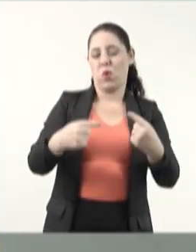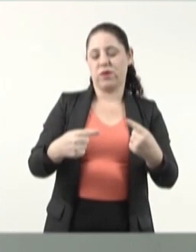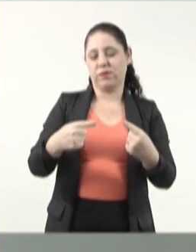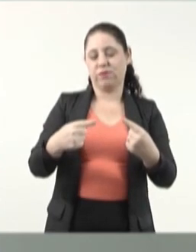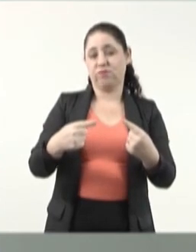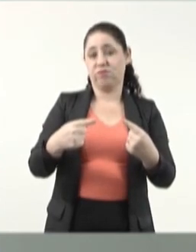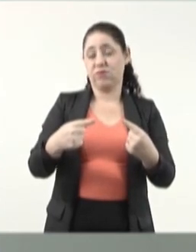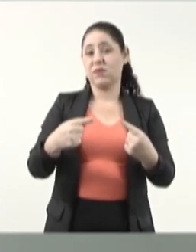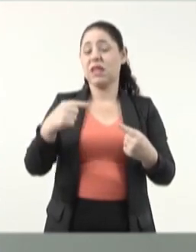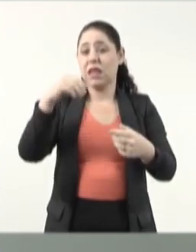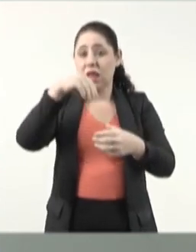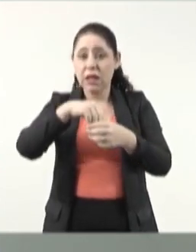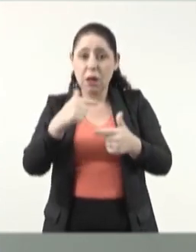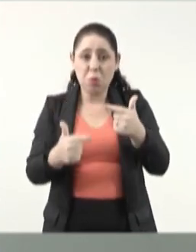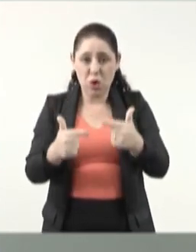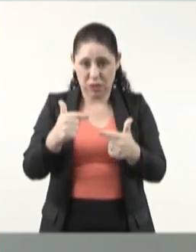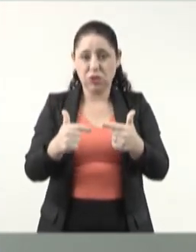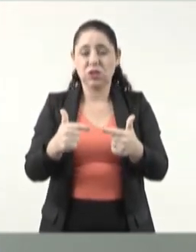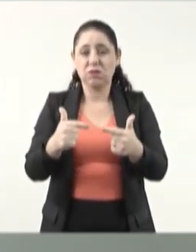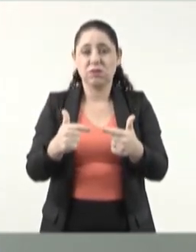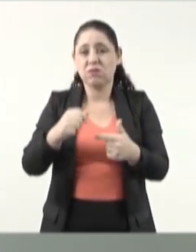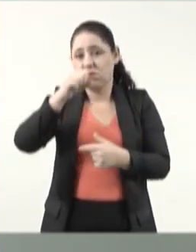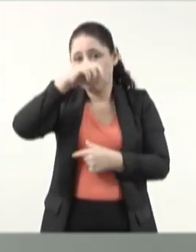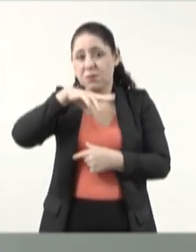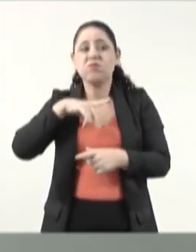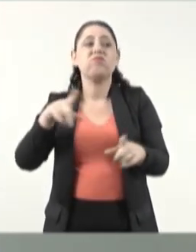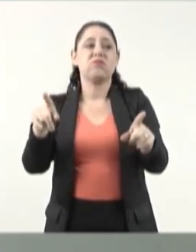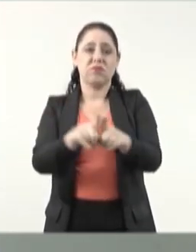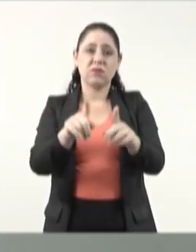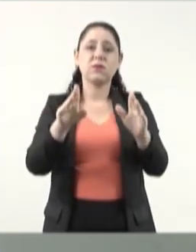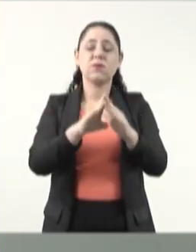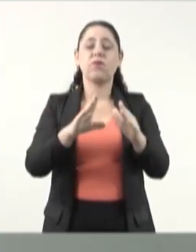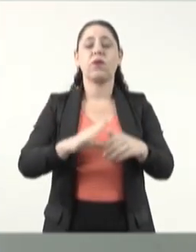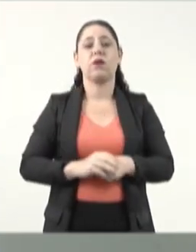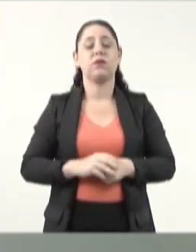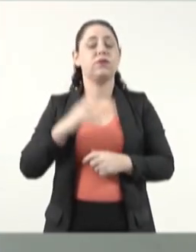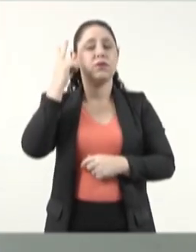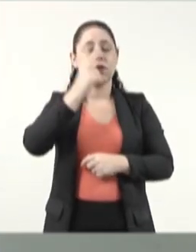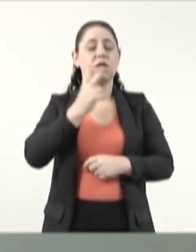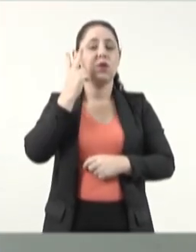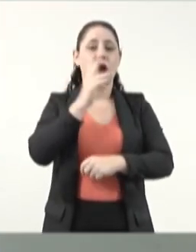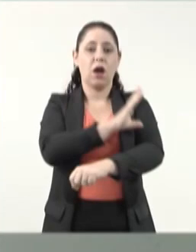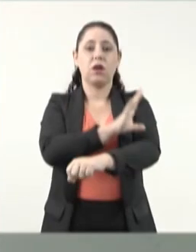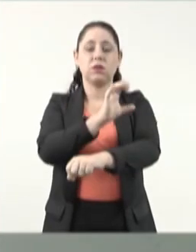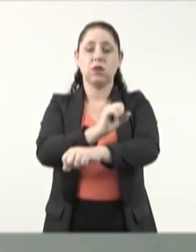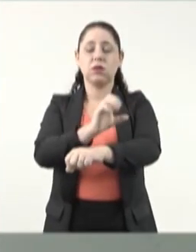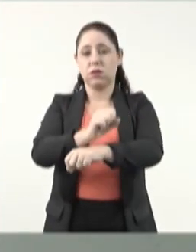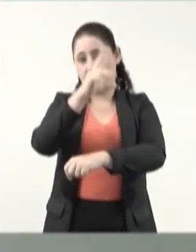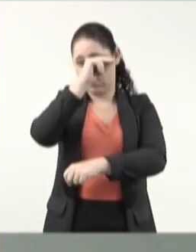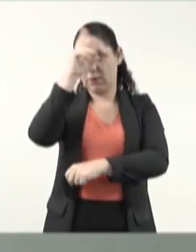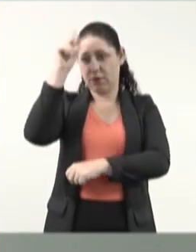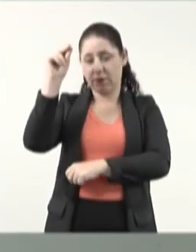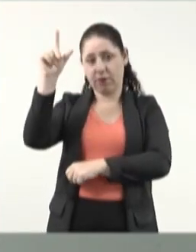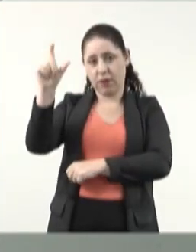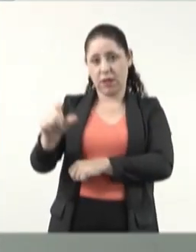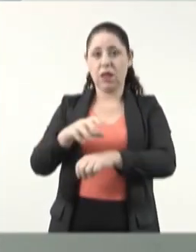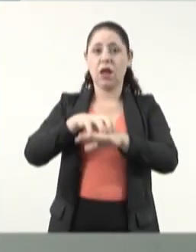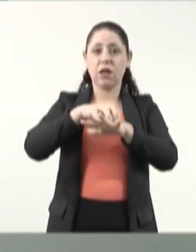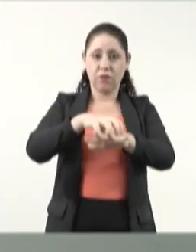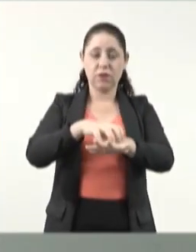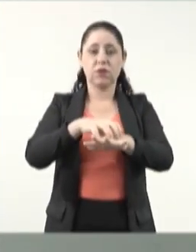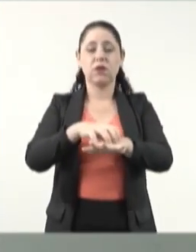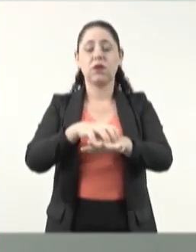gênero dentro das casas e tudo mais. Vereadora de Cacilândia e a prefeita Raiza Matos, lá de